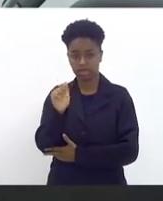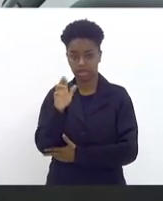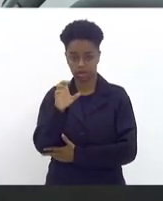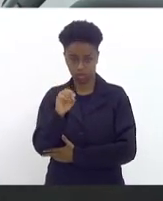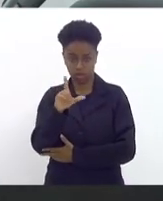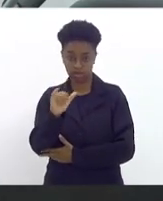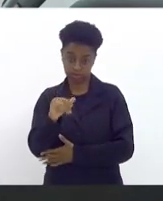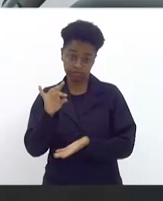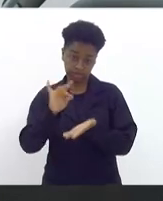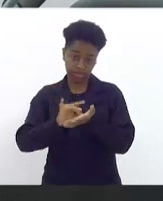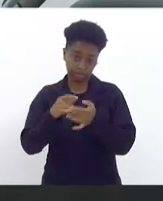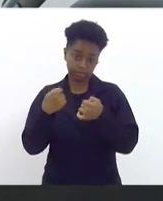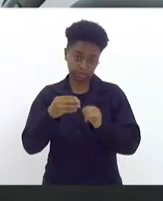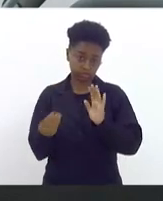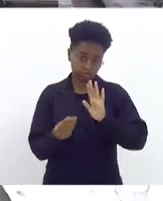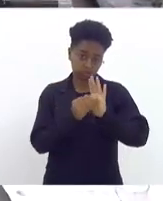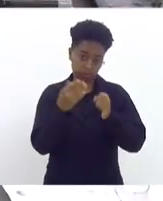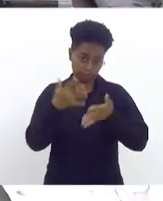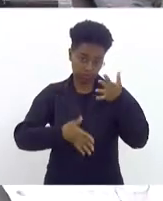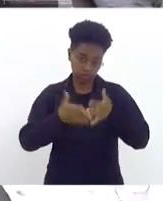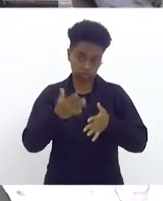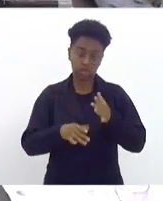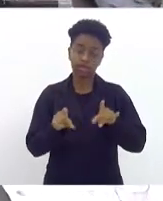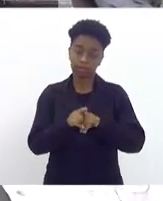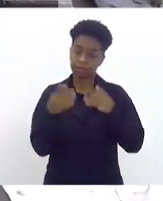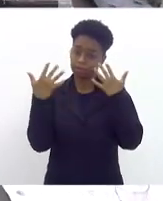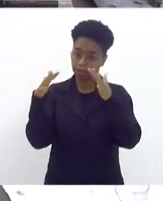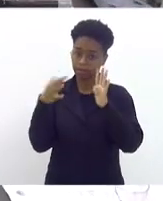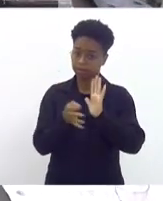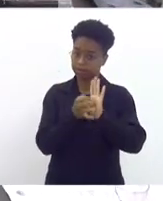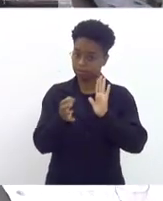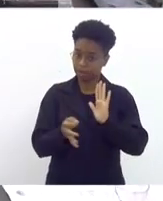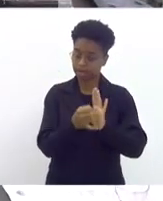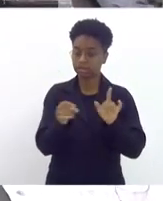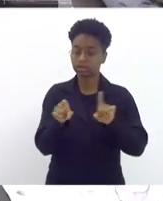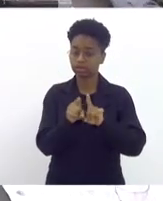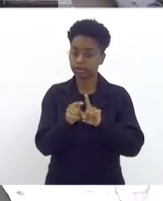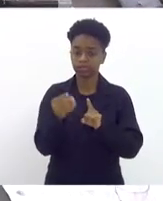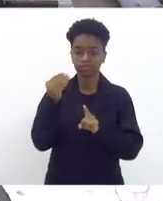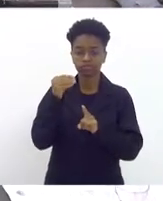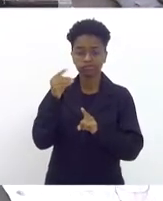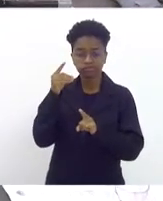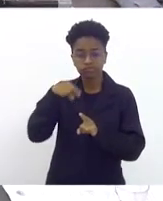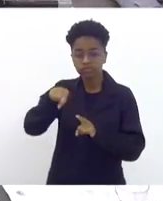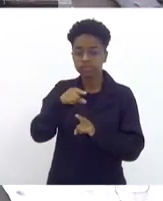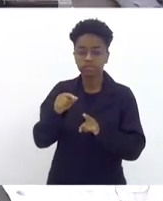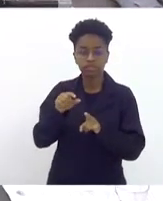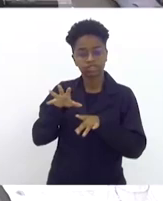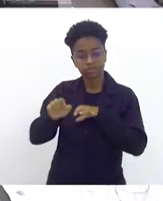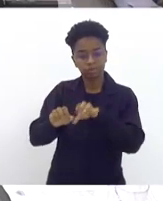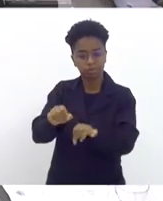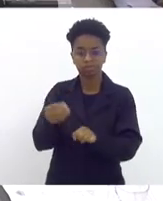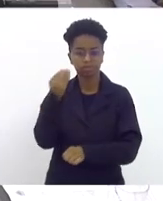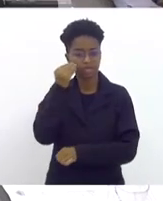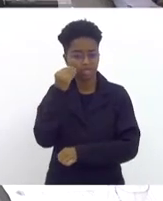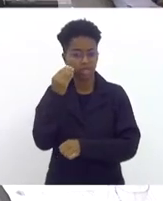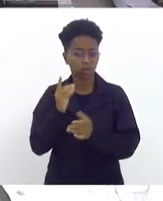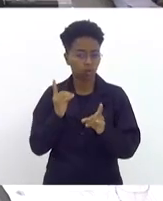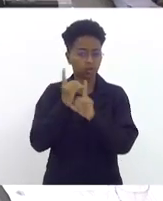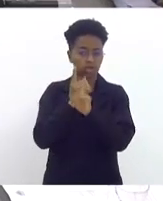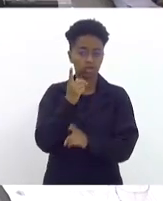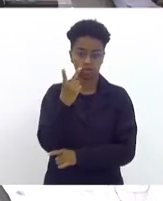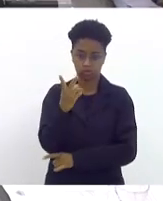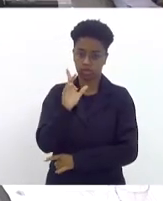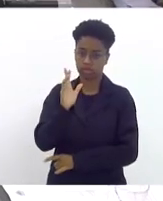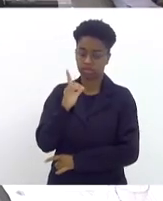o projeto é pela prejudicabilidade parabéns pelo parecer e pela busca aí Excelência em duas leis de vigente muito técnico parecer